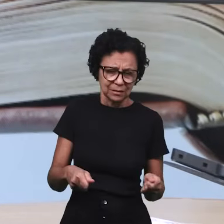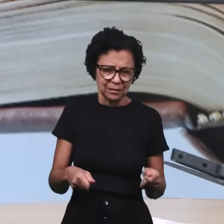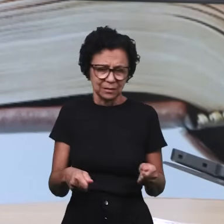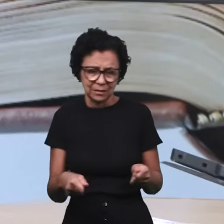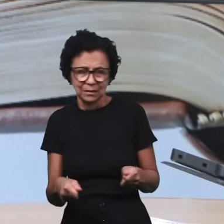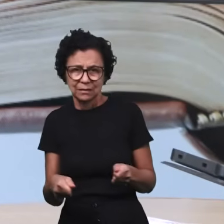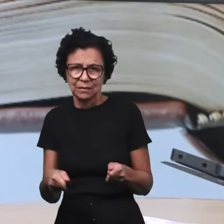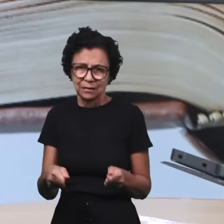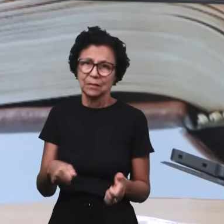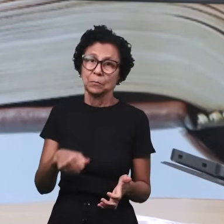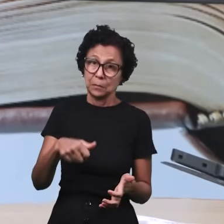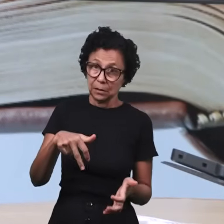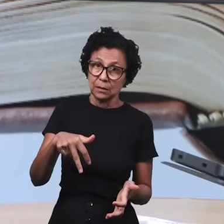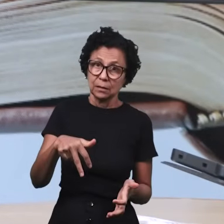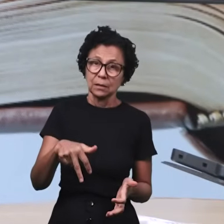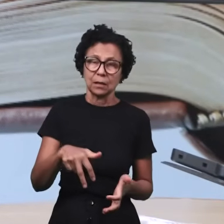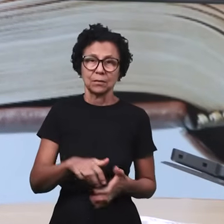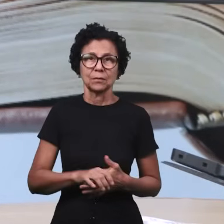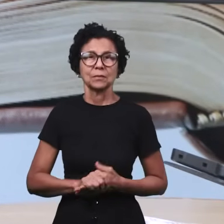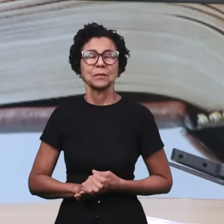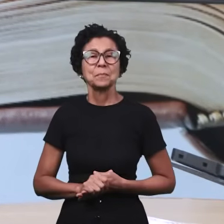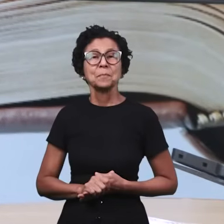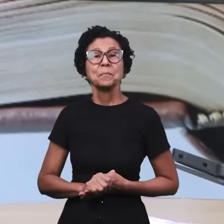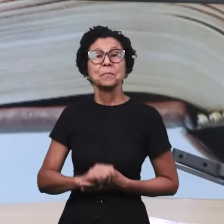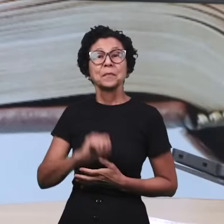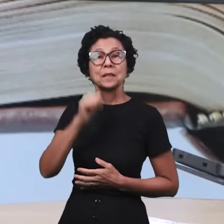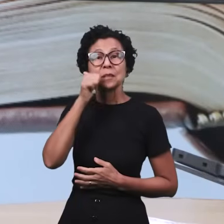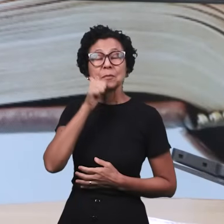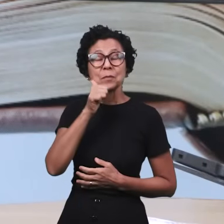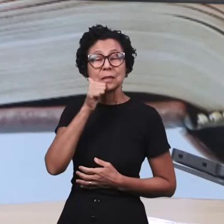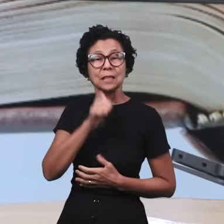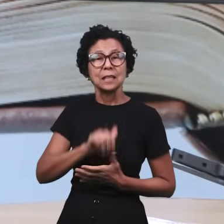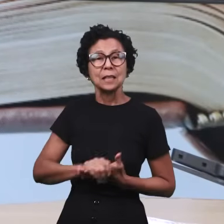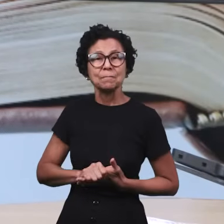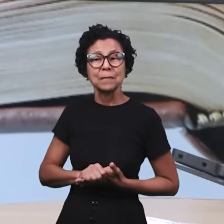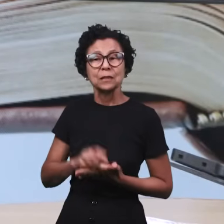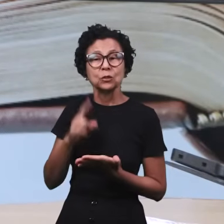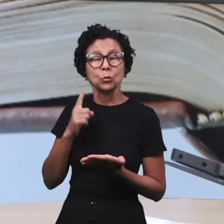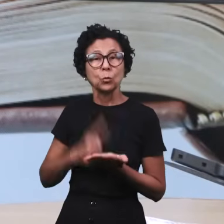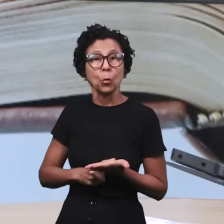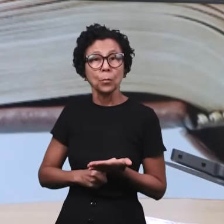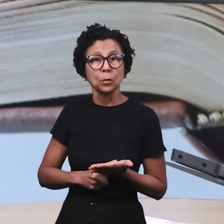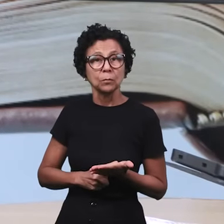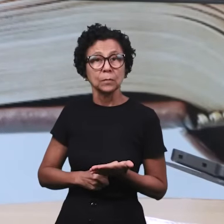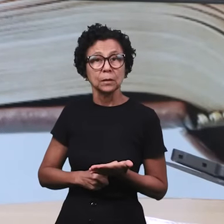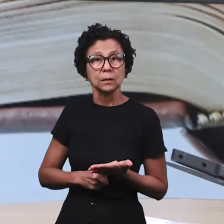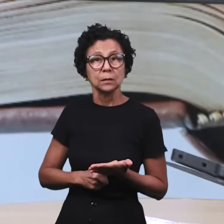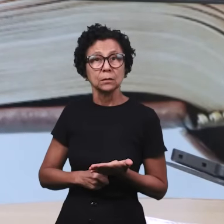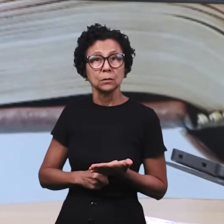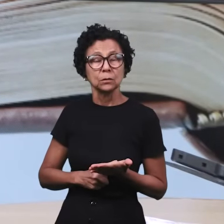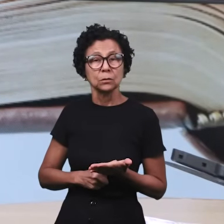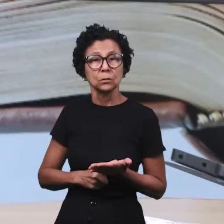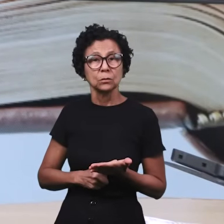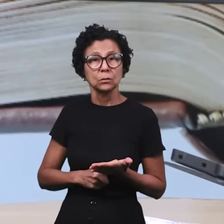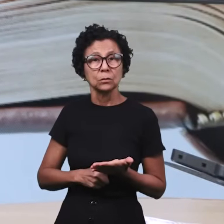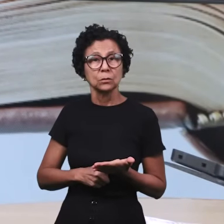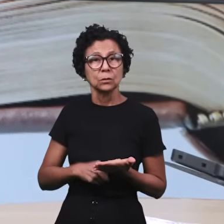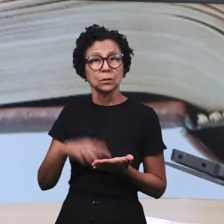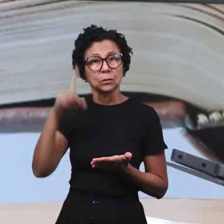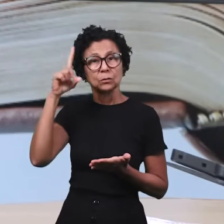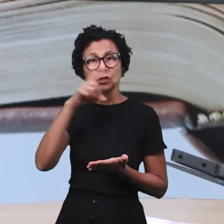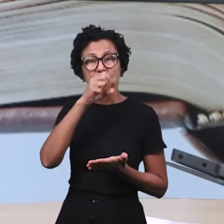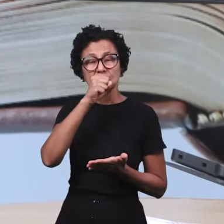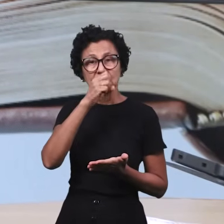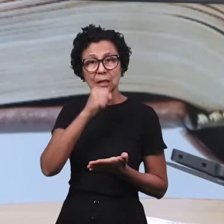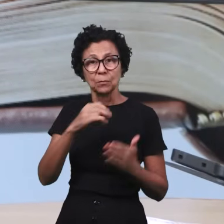mas andava. E ela tinha prazer e um compromisso com a limpeza da casa do Senhor no sábado, que era o dia que